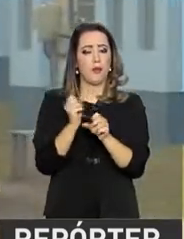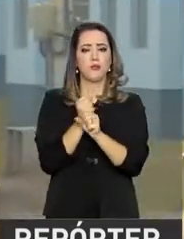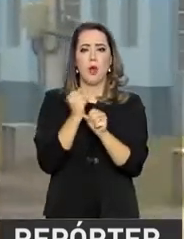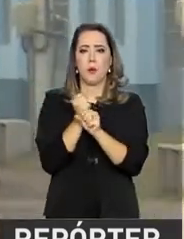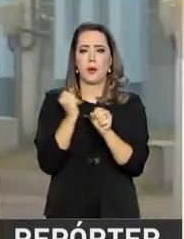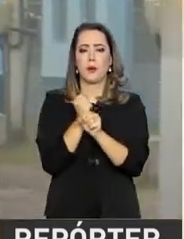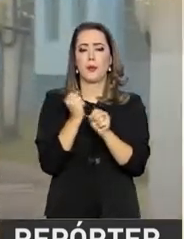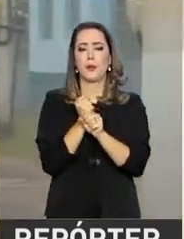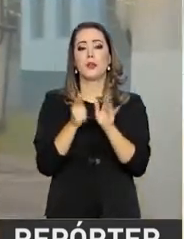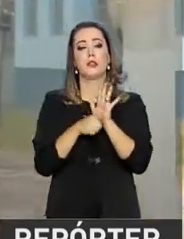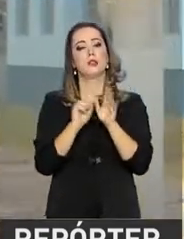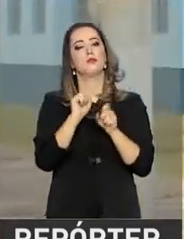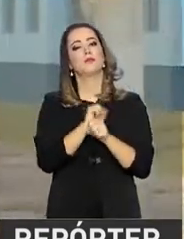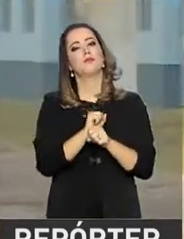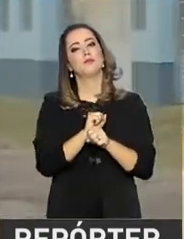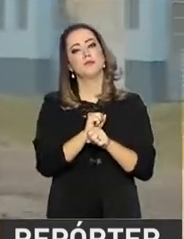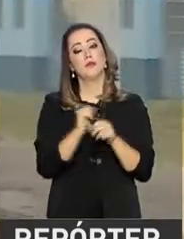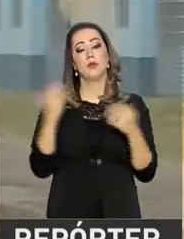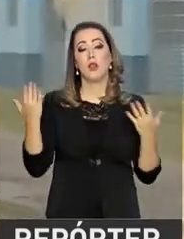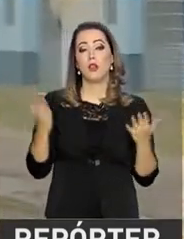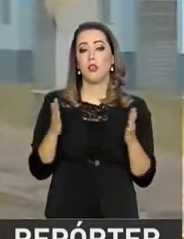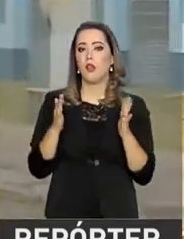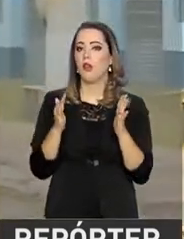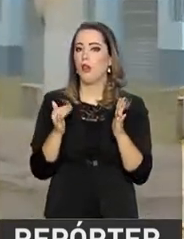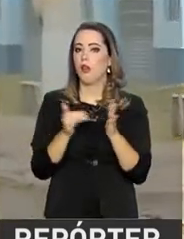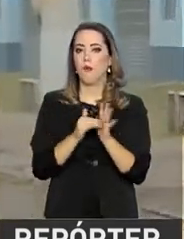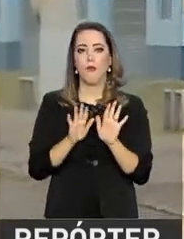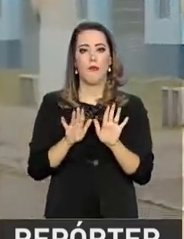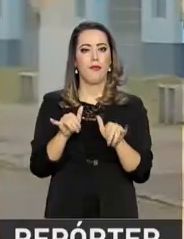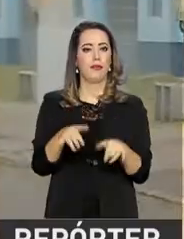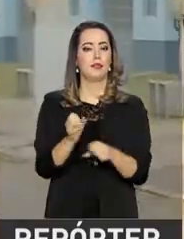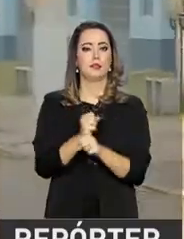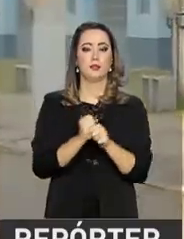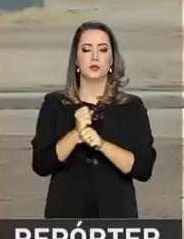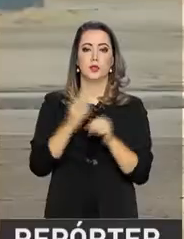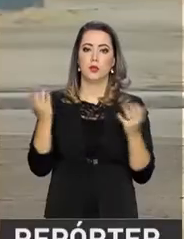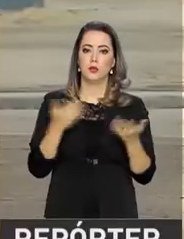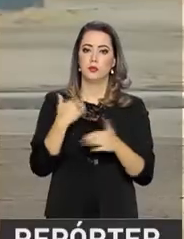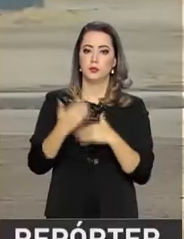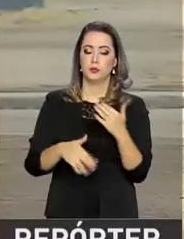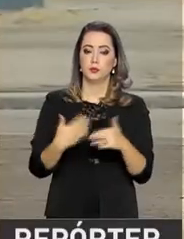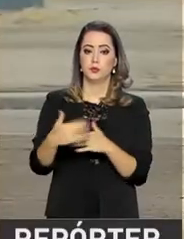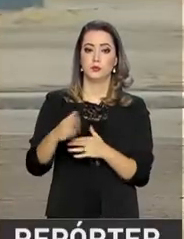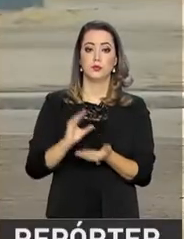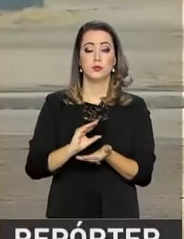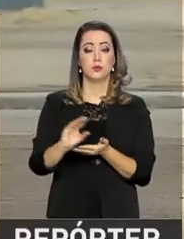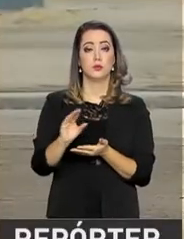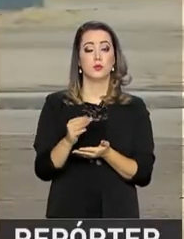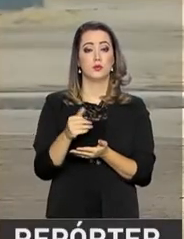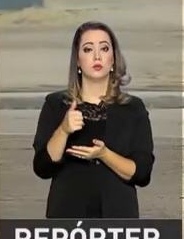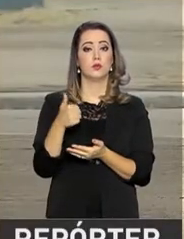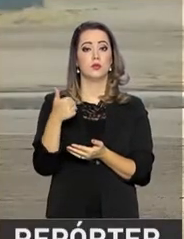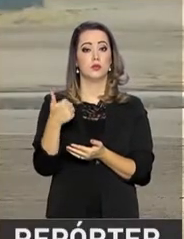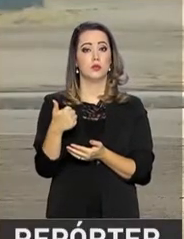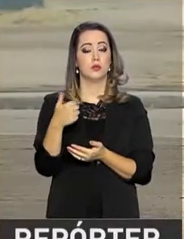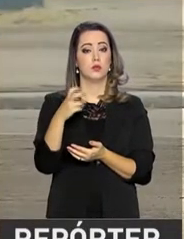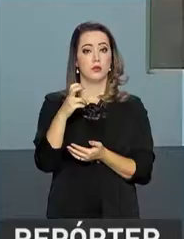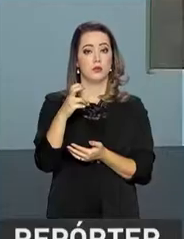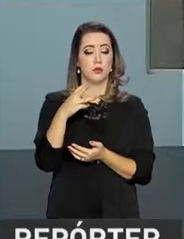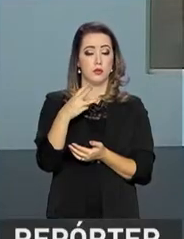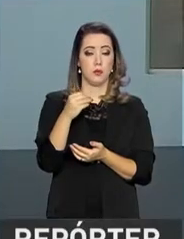obras que estavam paradas até o fim do ano dentro do agora é avançar serão feitos investimentos de